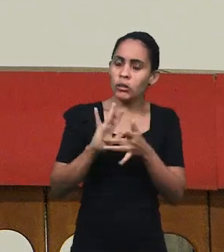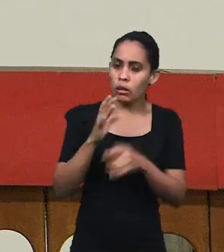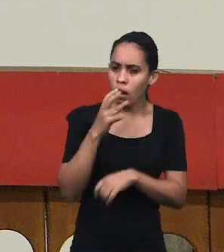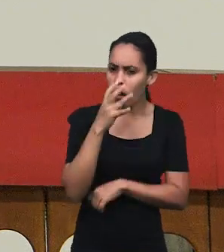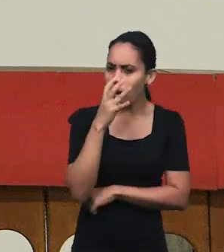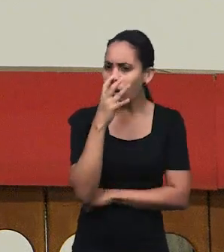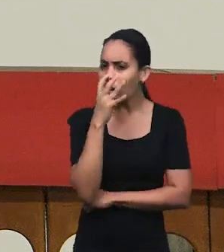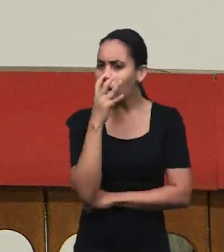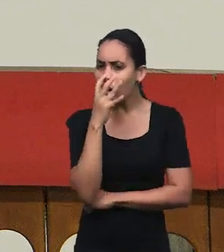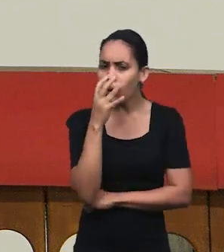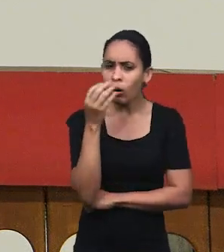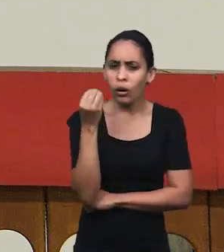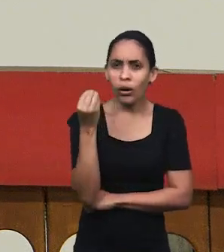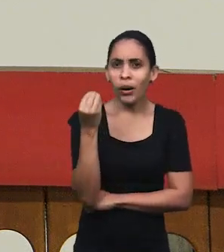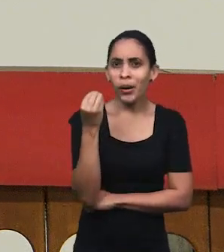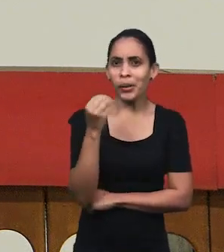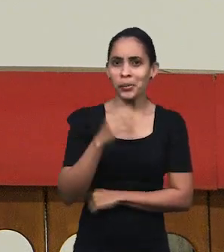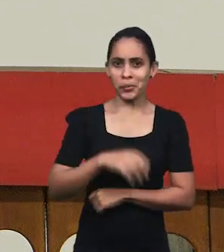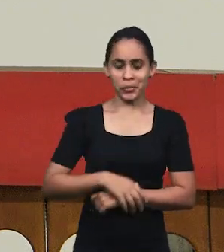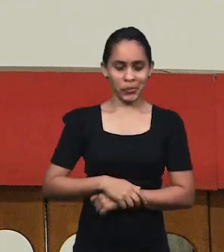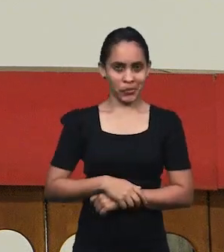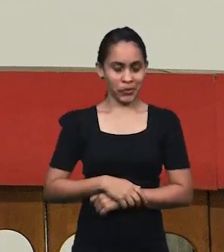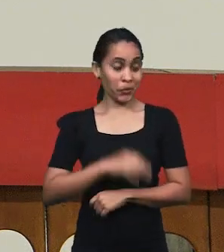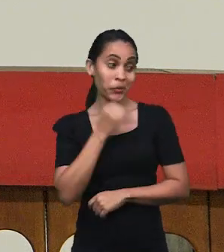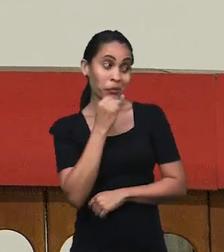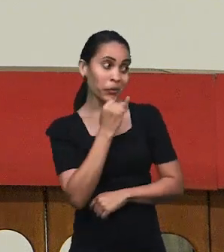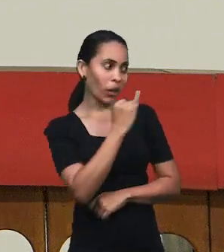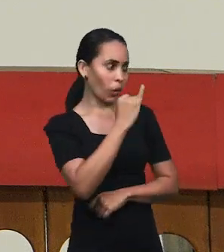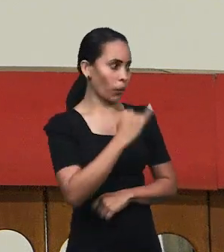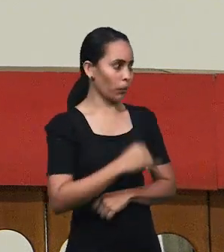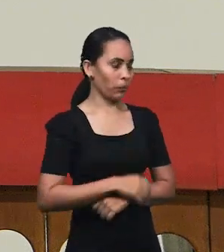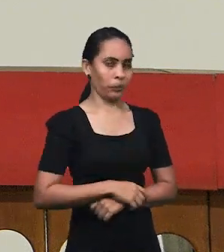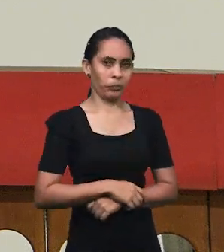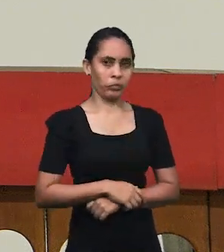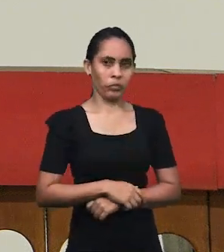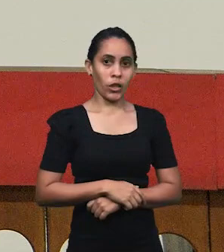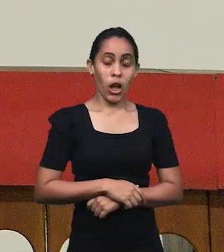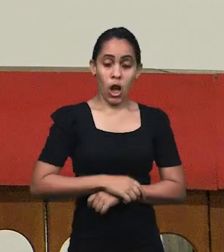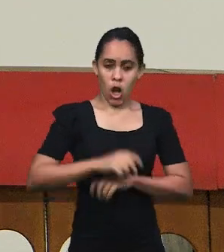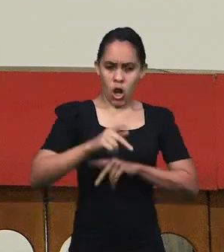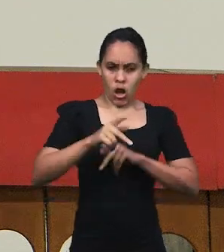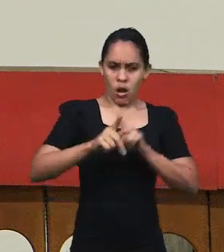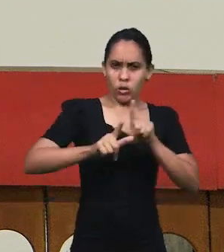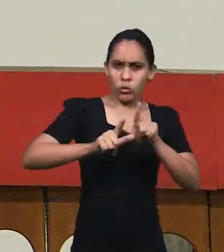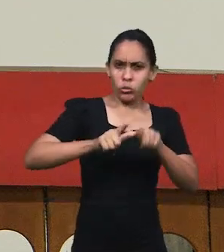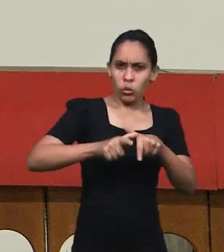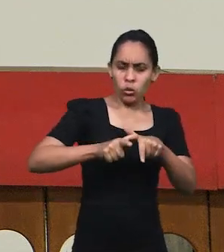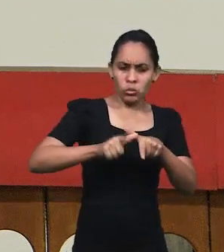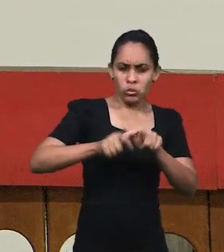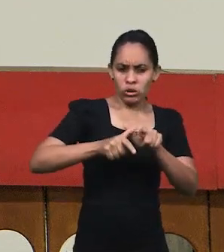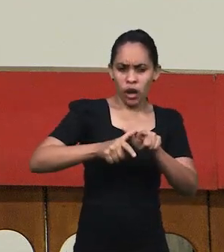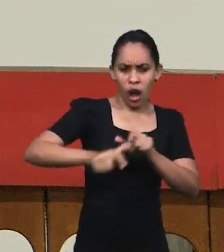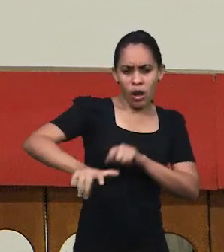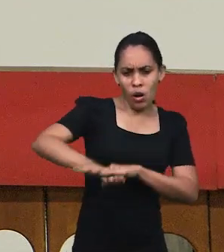Jesus ficou muito impressionado com aquele soldado. Tanto falou assim: em todo Israel